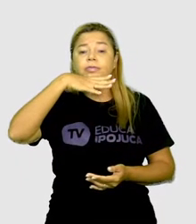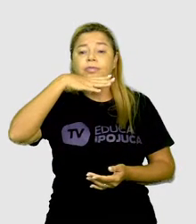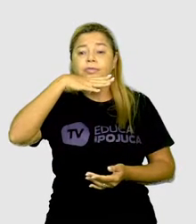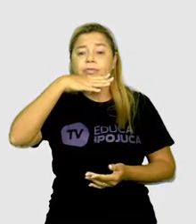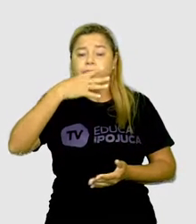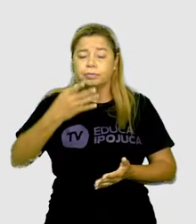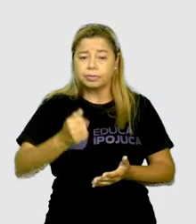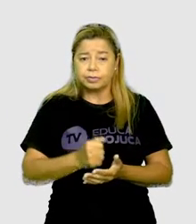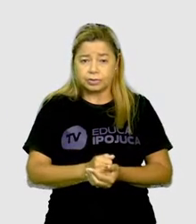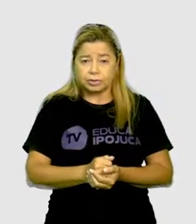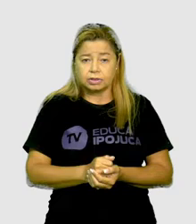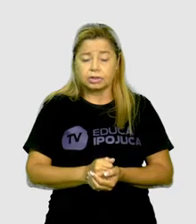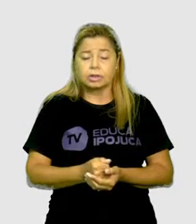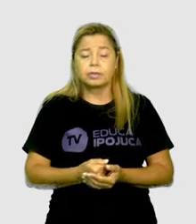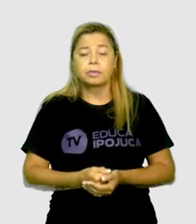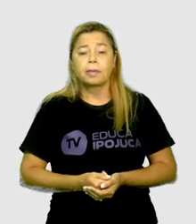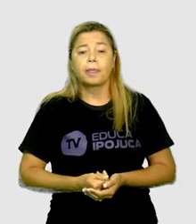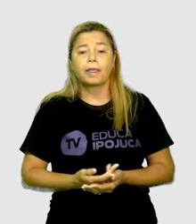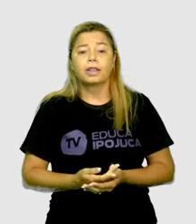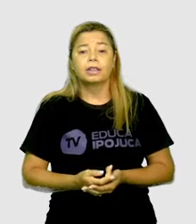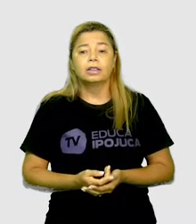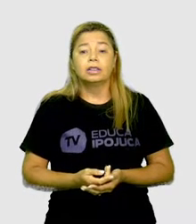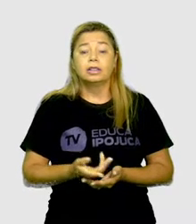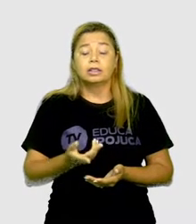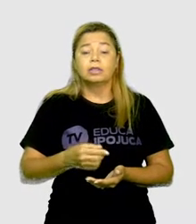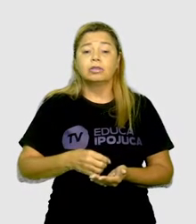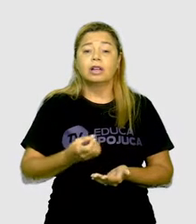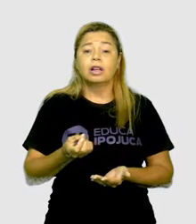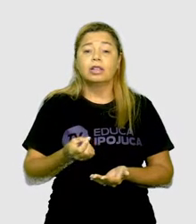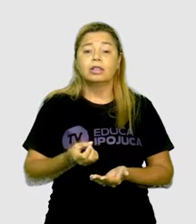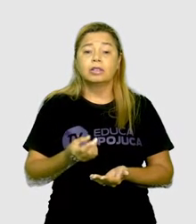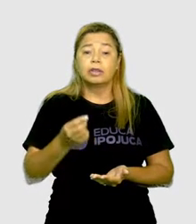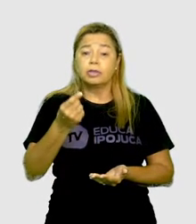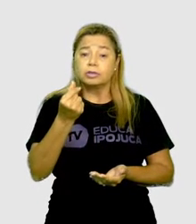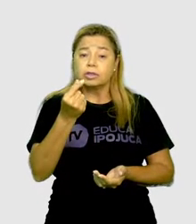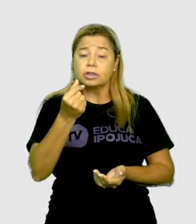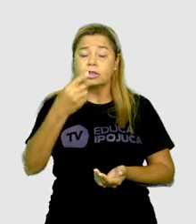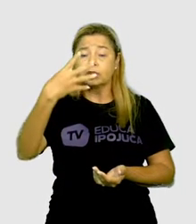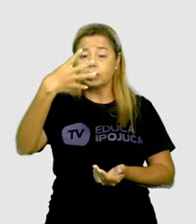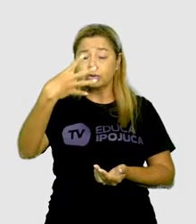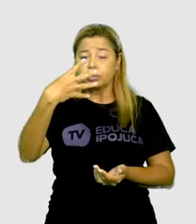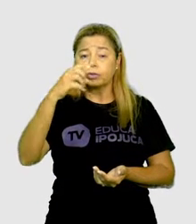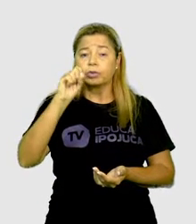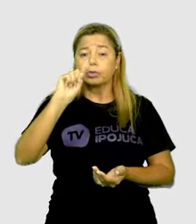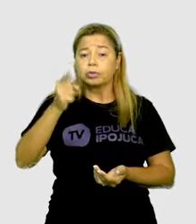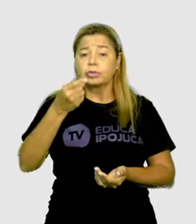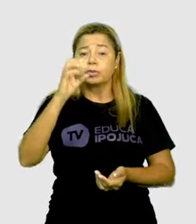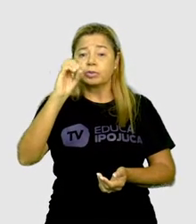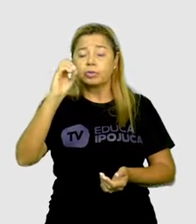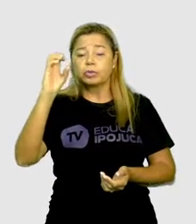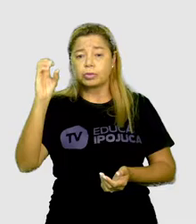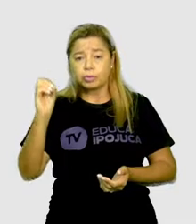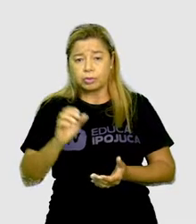13.745 quilogramas foram vendidos no valor de R$ 4. Lembrando,